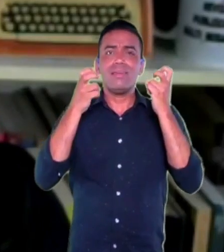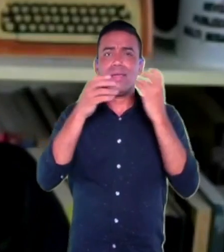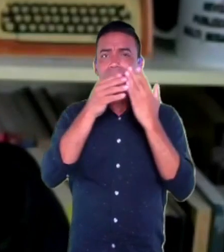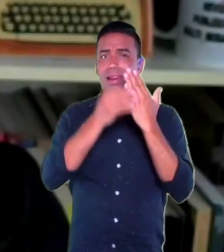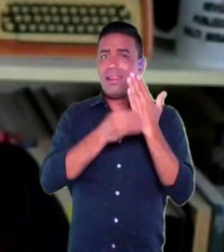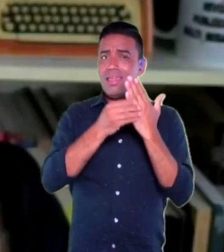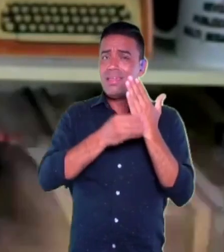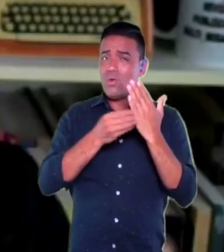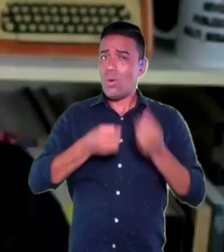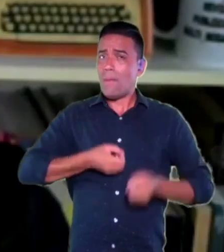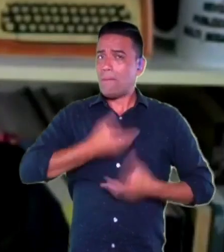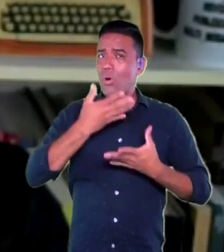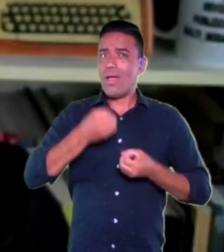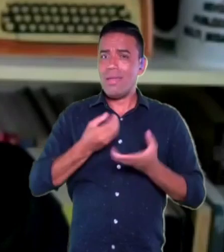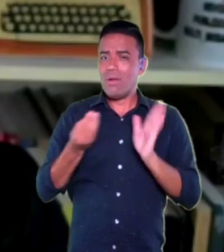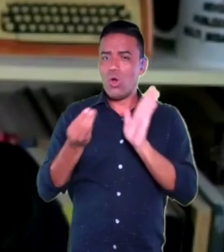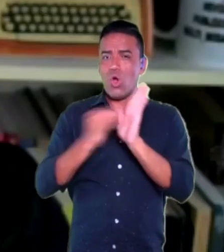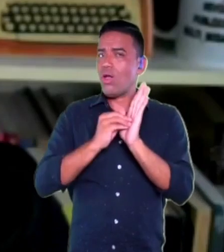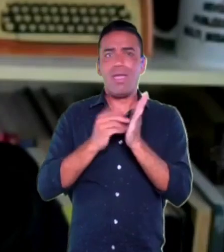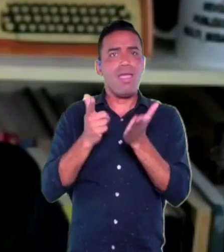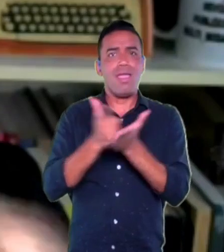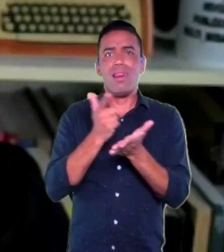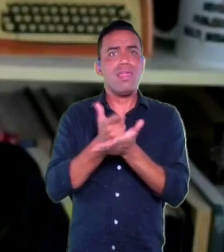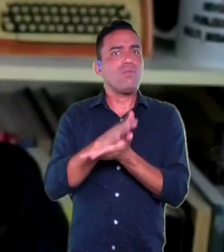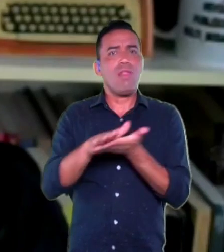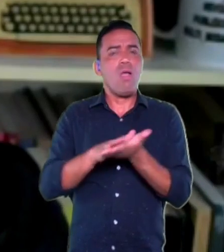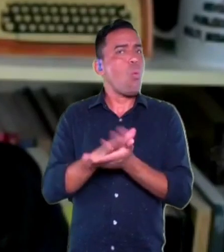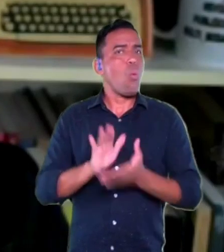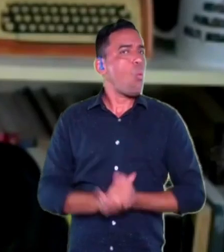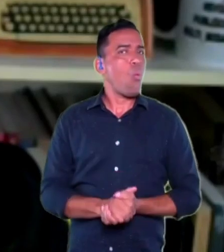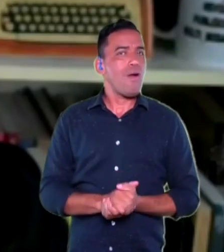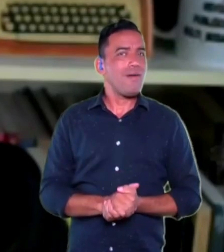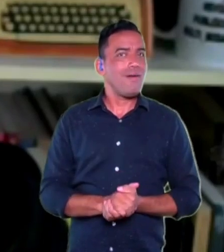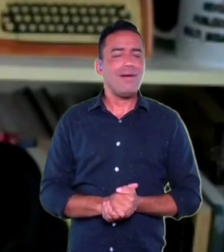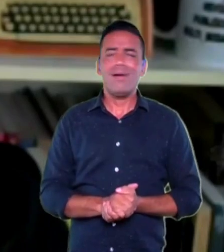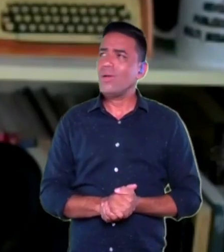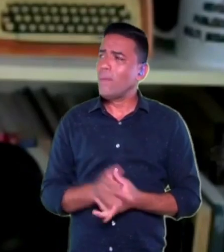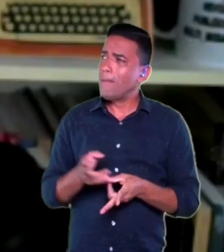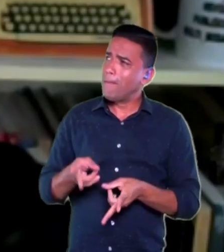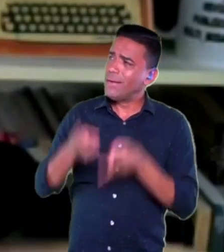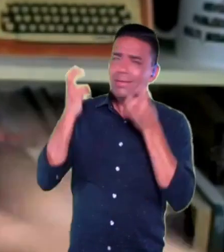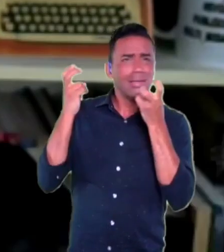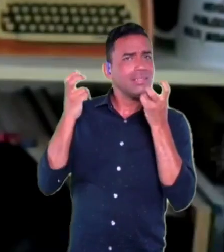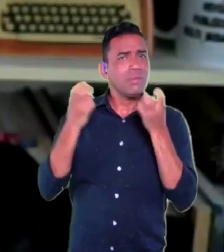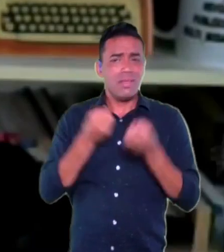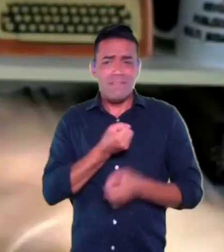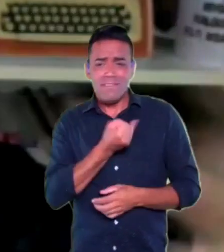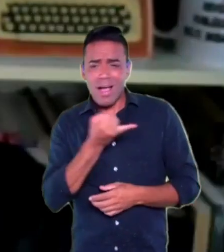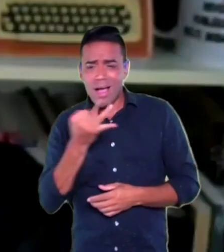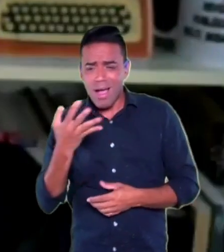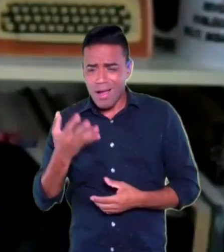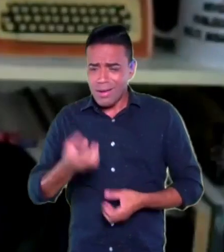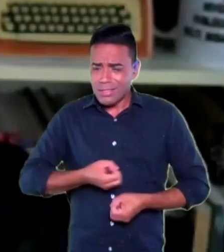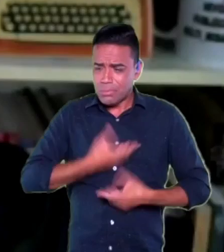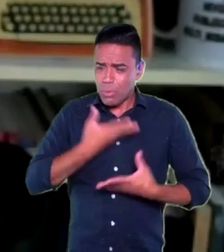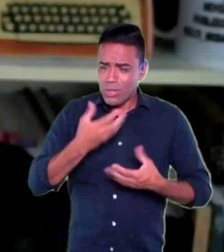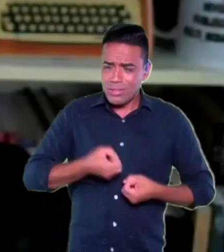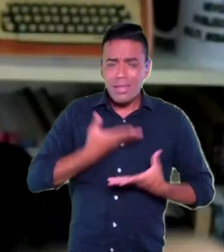que ela leu não estava em livro nenhum. E aí eu me dei conta de que eu tinha um monte de poema